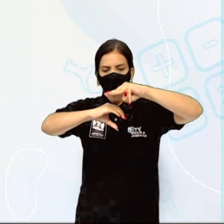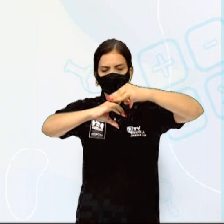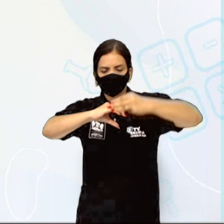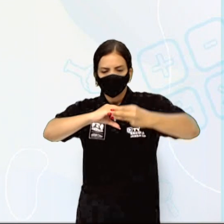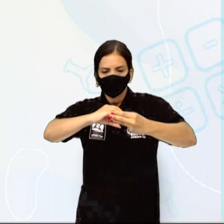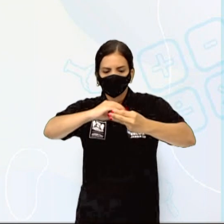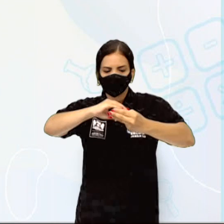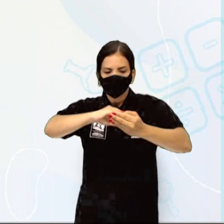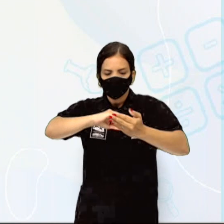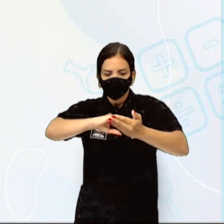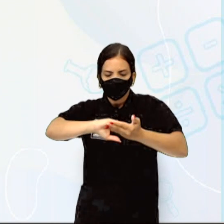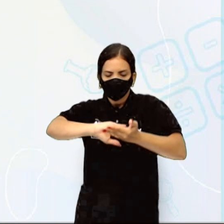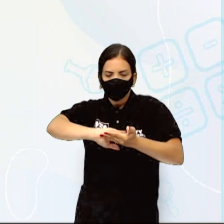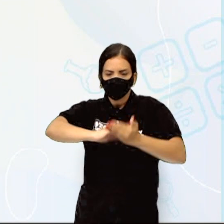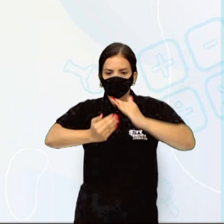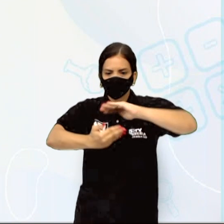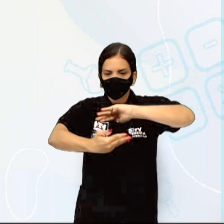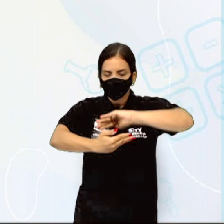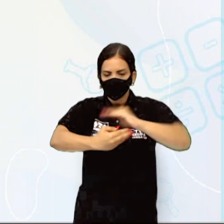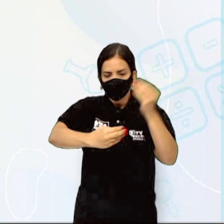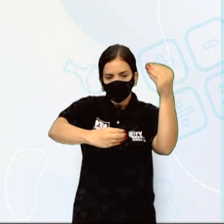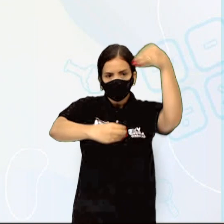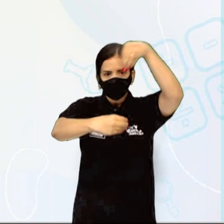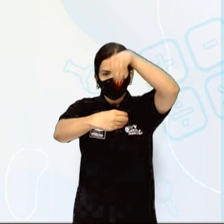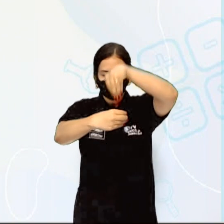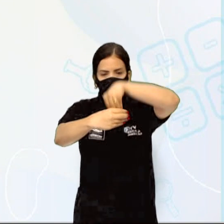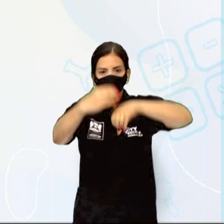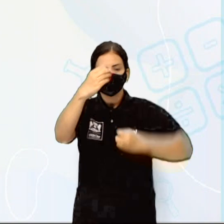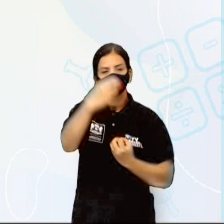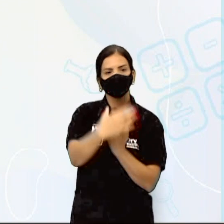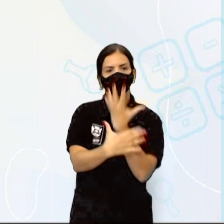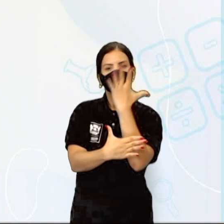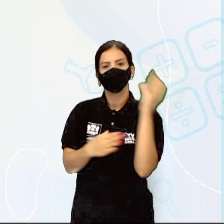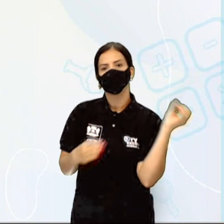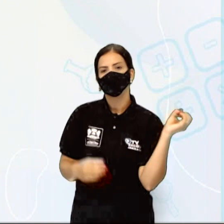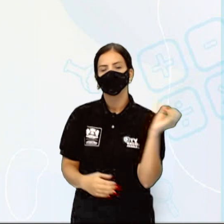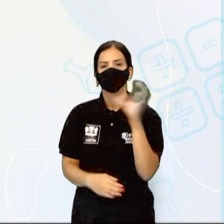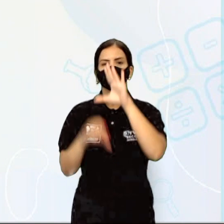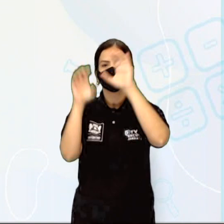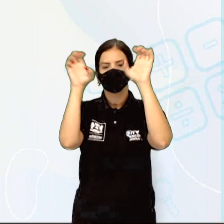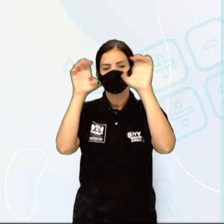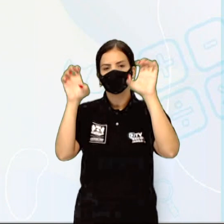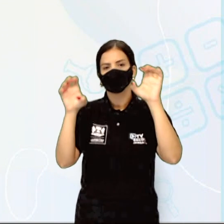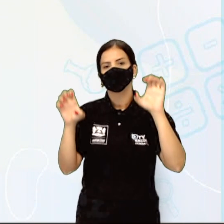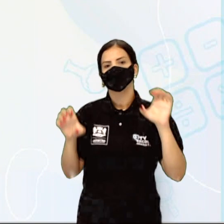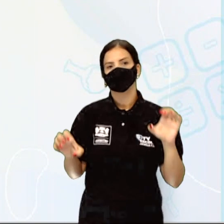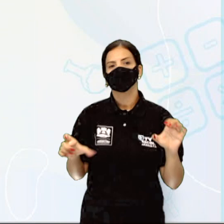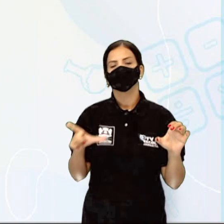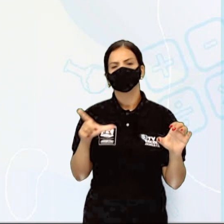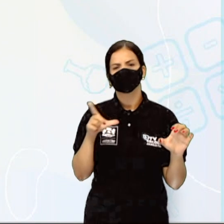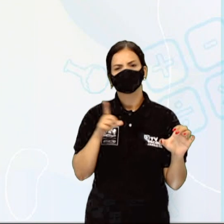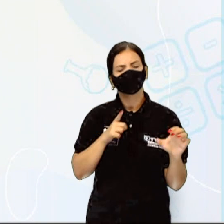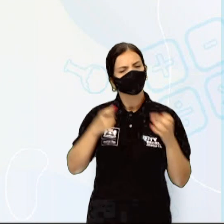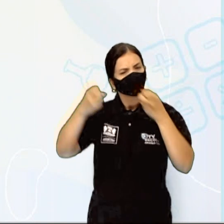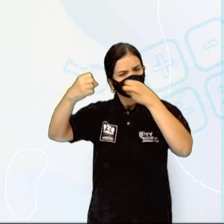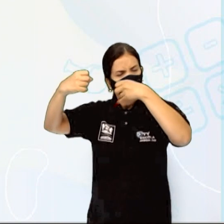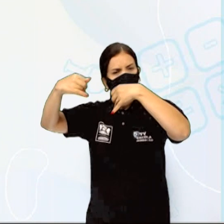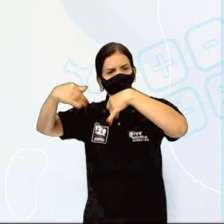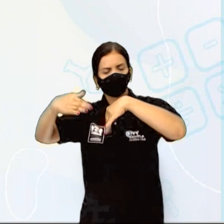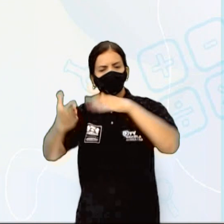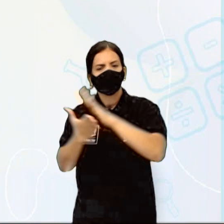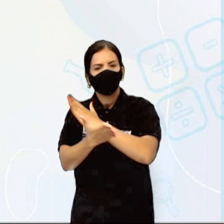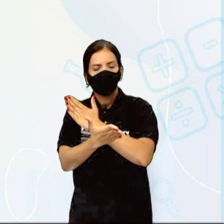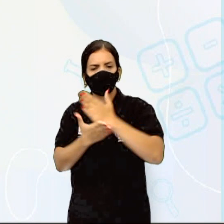célula, formando novas estruturas. Além disso, a gente tem a teoria endossimbiótica, que afirma que algumas